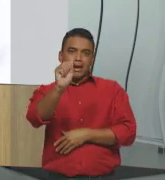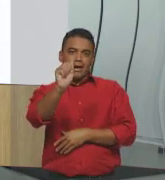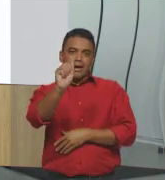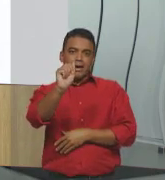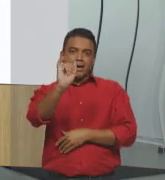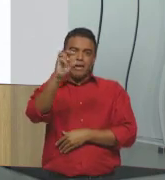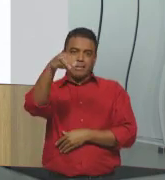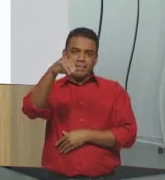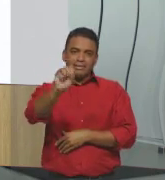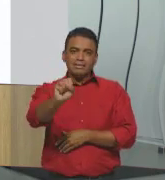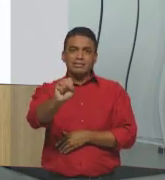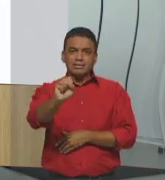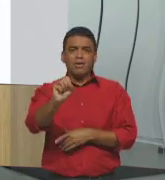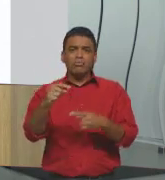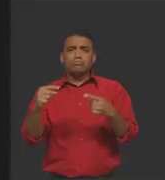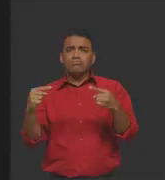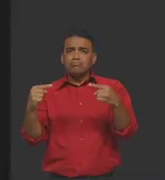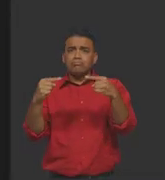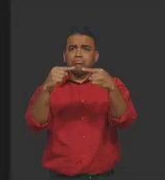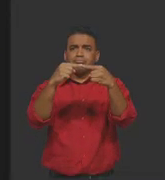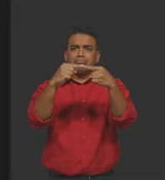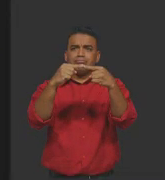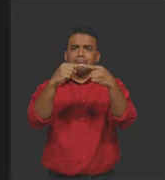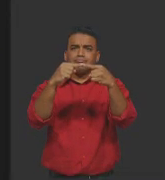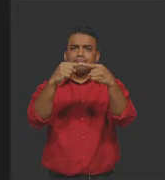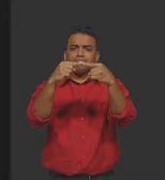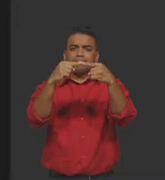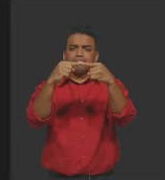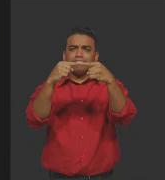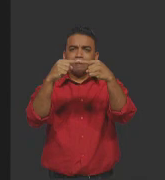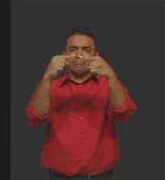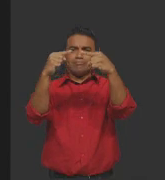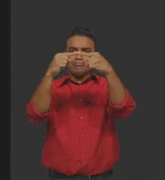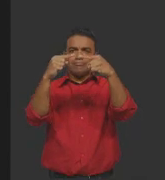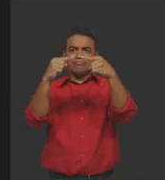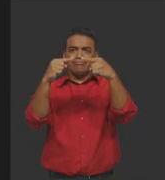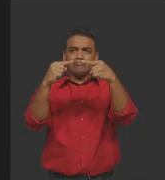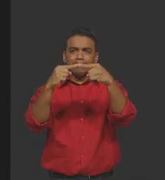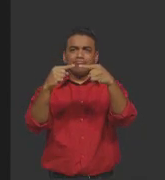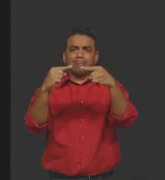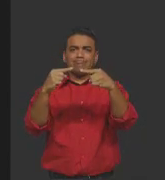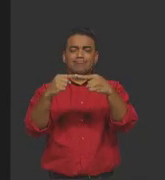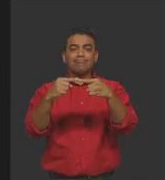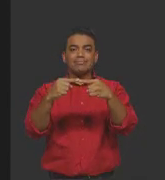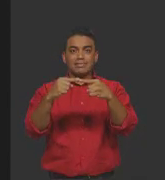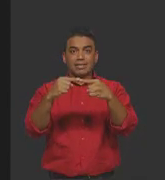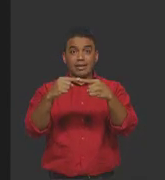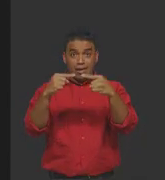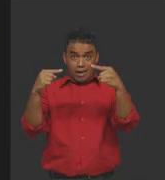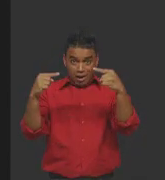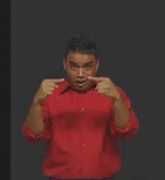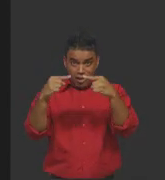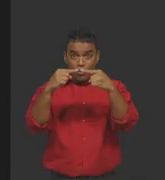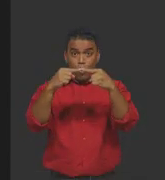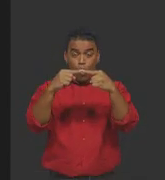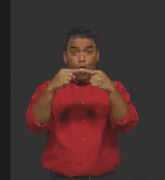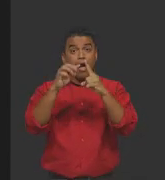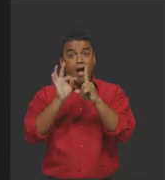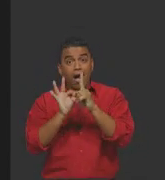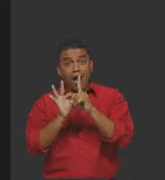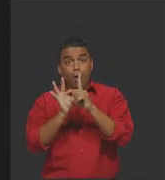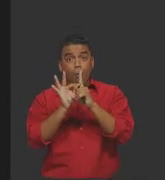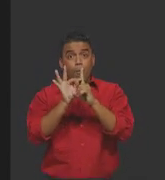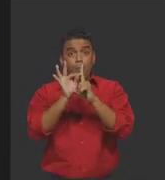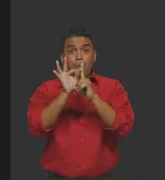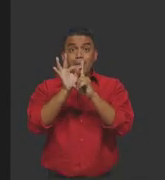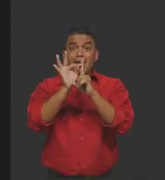sequência específica, vai se liga, ó. Se ligou então, aumenta de novo em 72